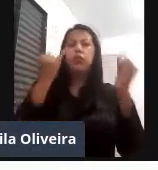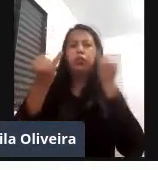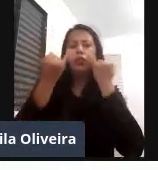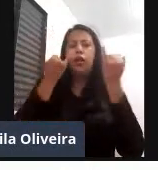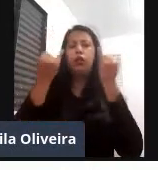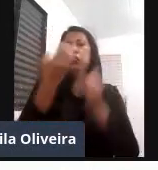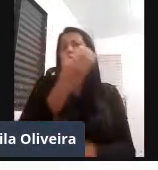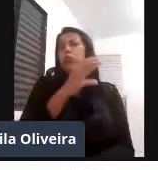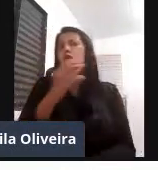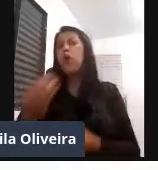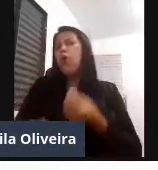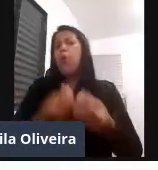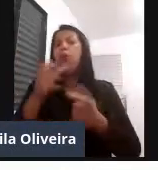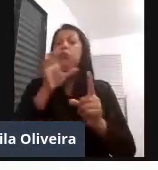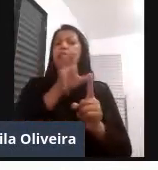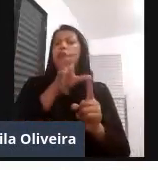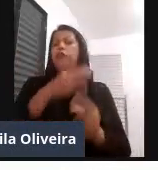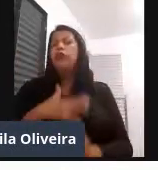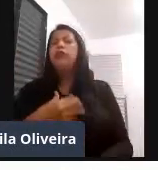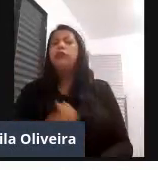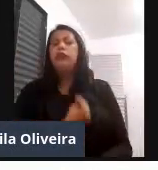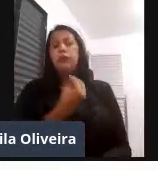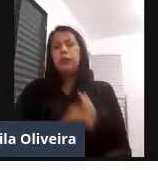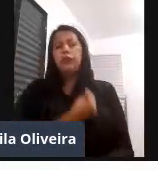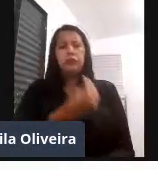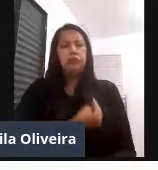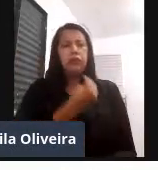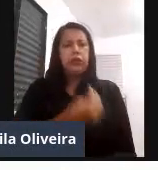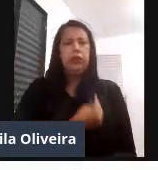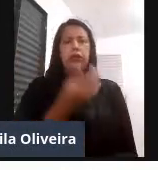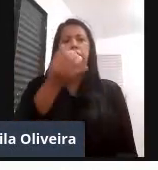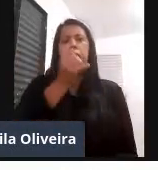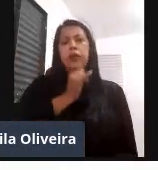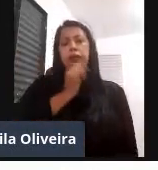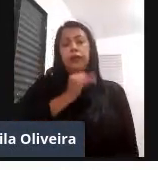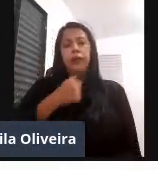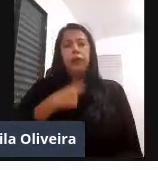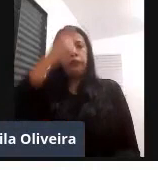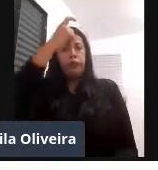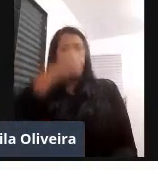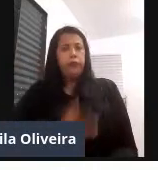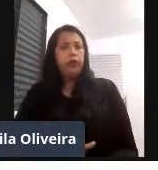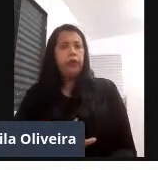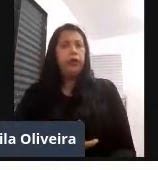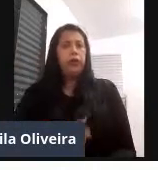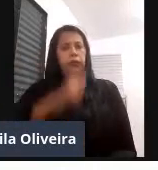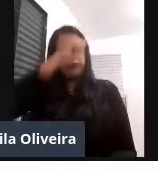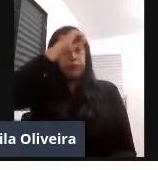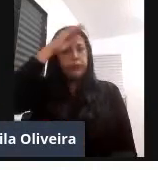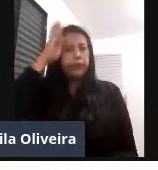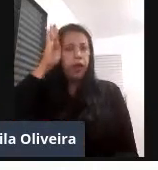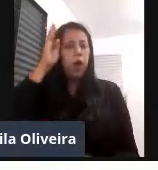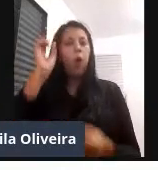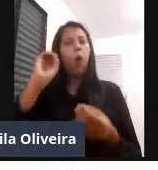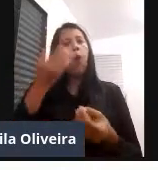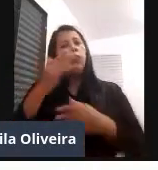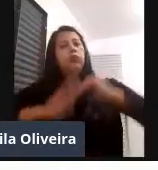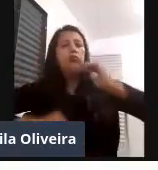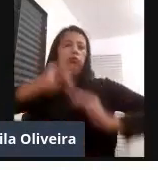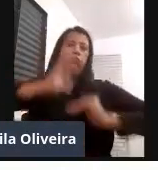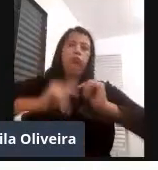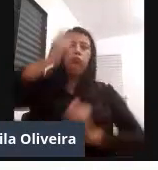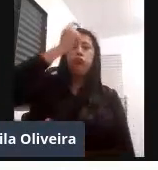vão impactar na minha vida, seja enquanto estudante, seja enquanto profissional, ou seja enquanto